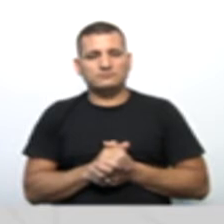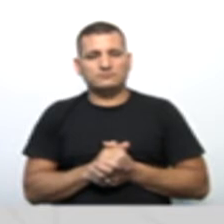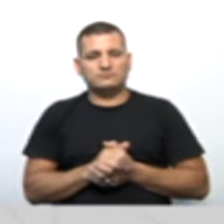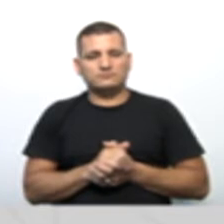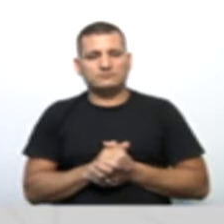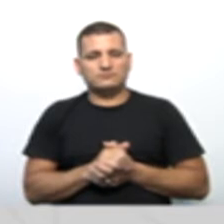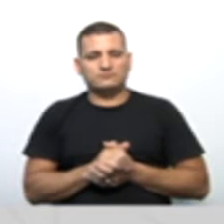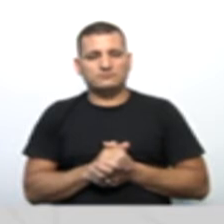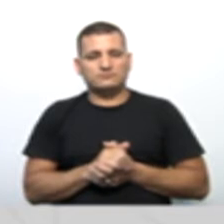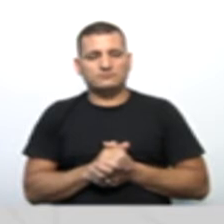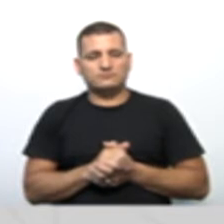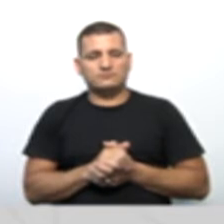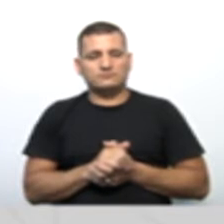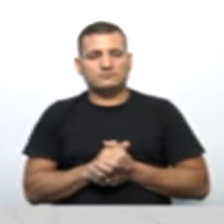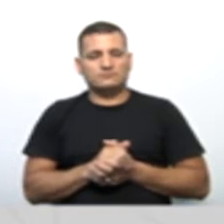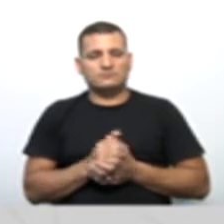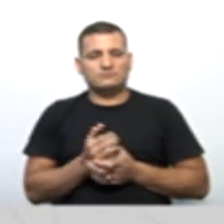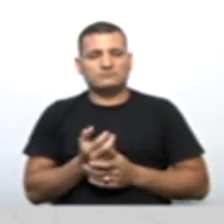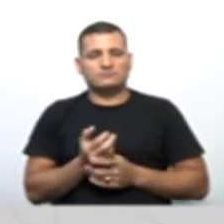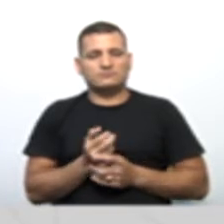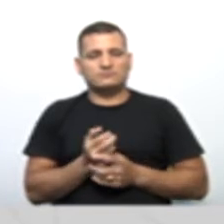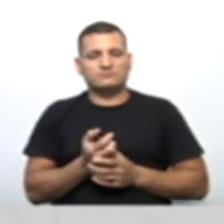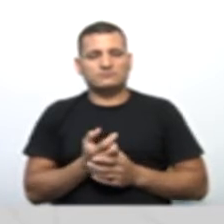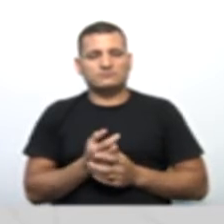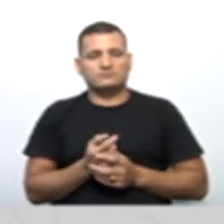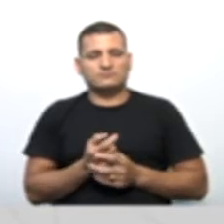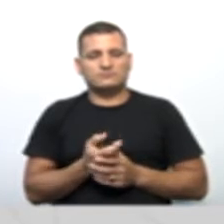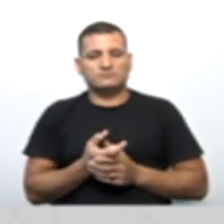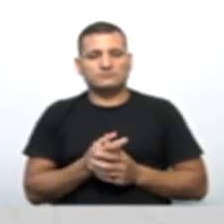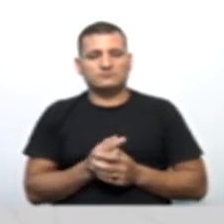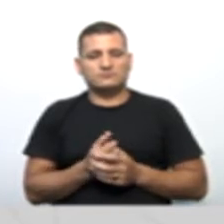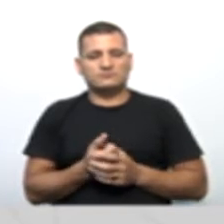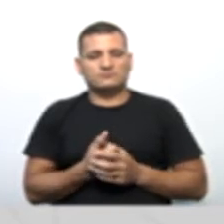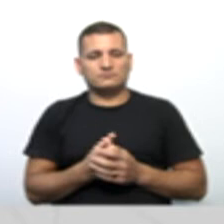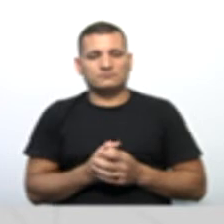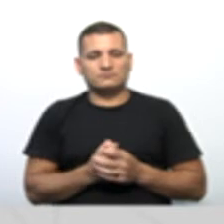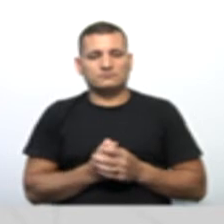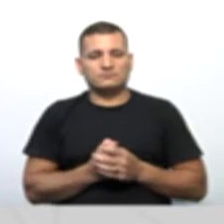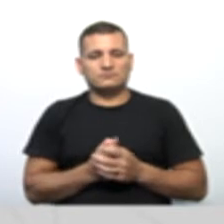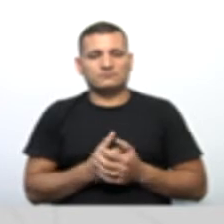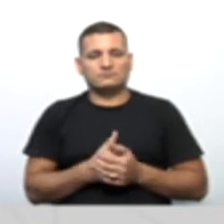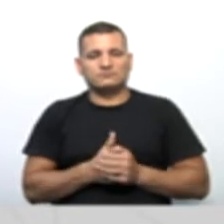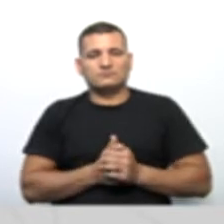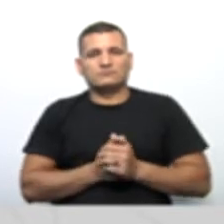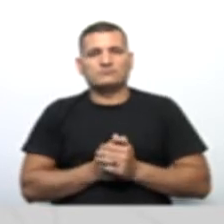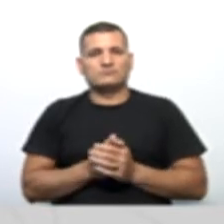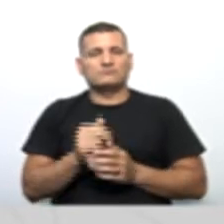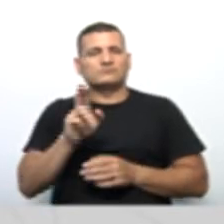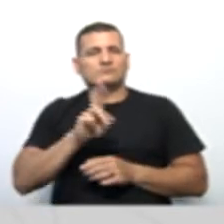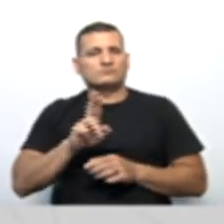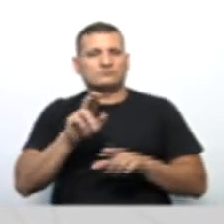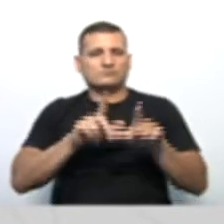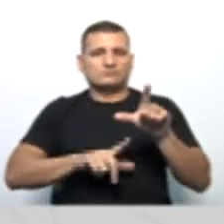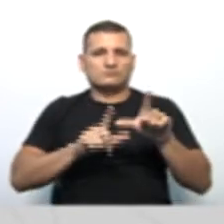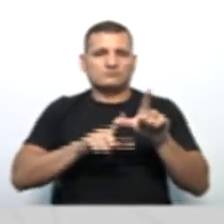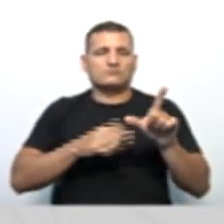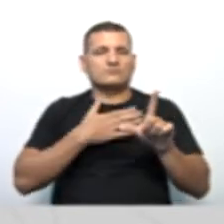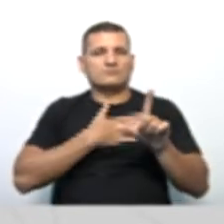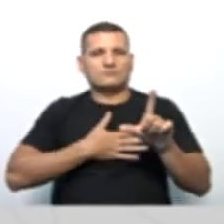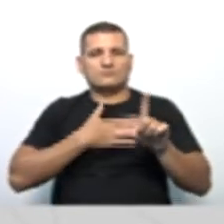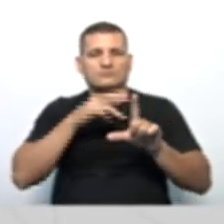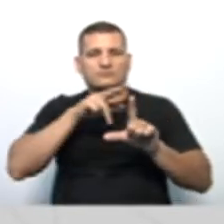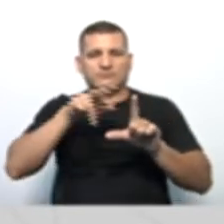quadra o pessoal colocou assim é o primeiro usar uma fonte agradável para leitura